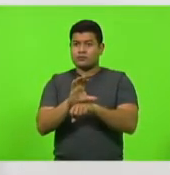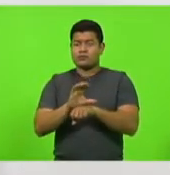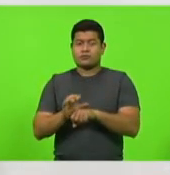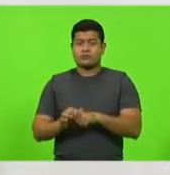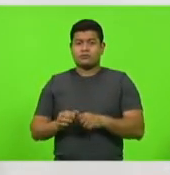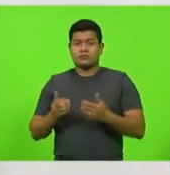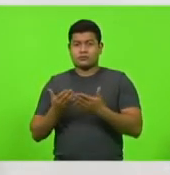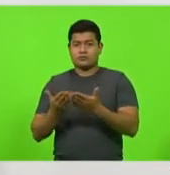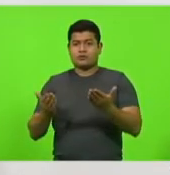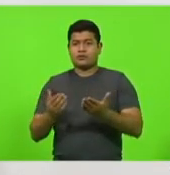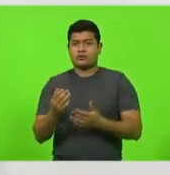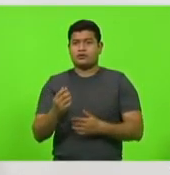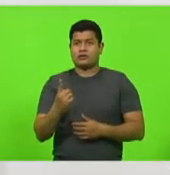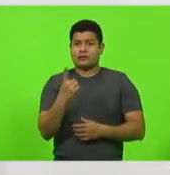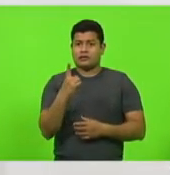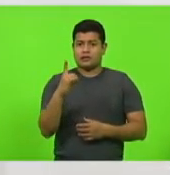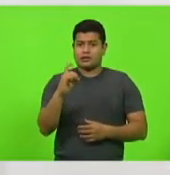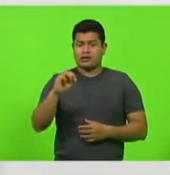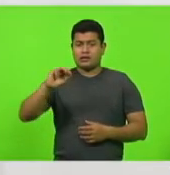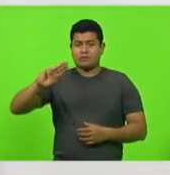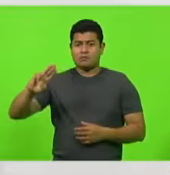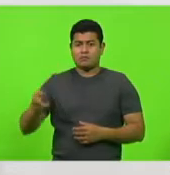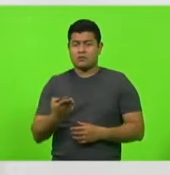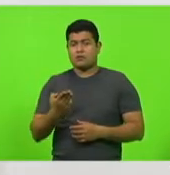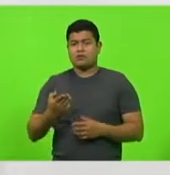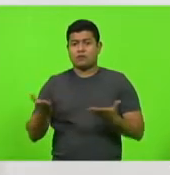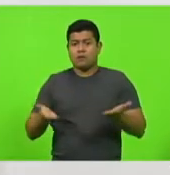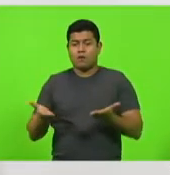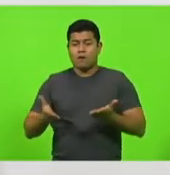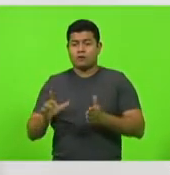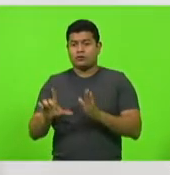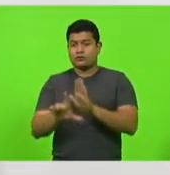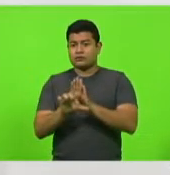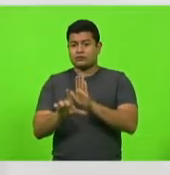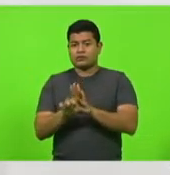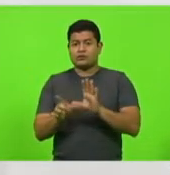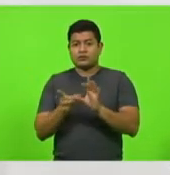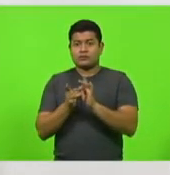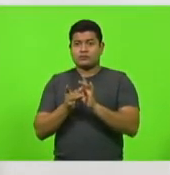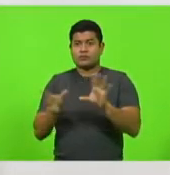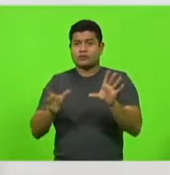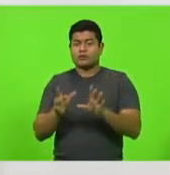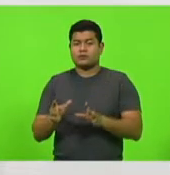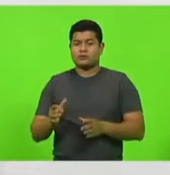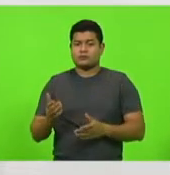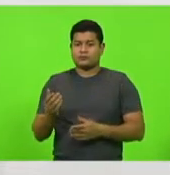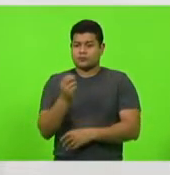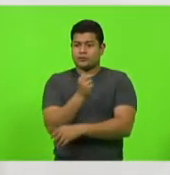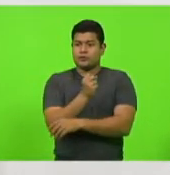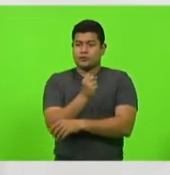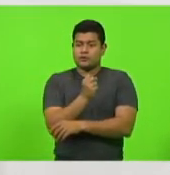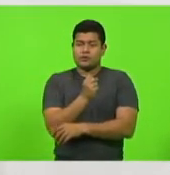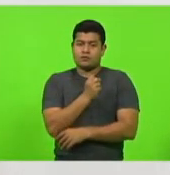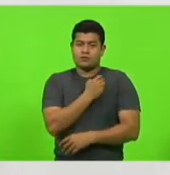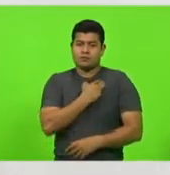qualquer um dos 10 milhões de leis em vigor no Brasil que autorizem o ministro do Supremo Tribunal